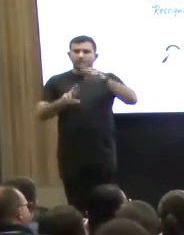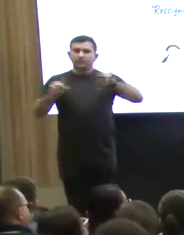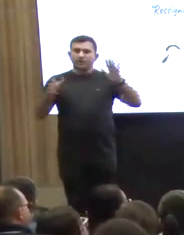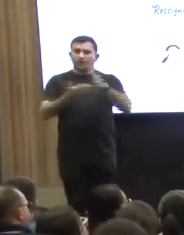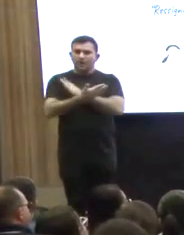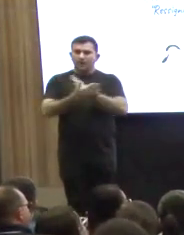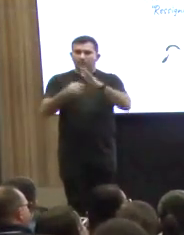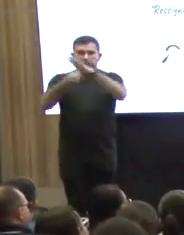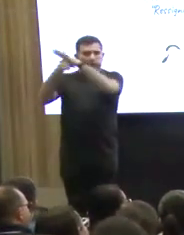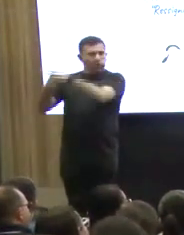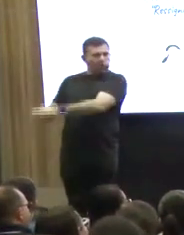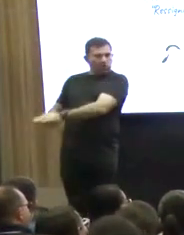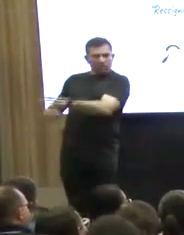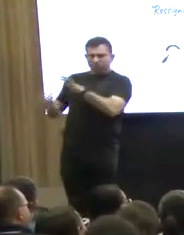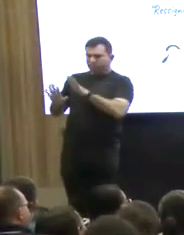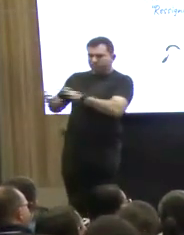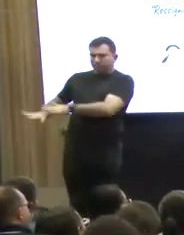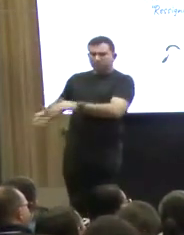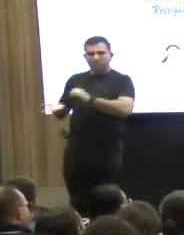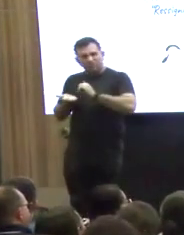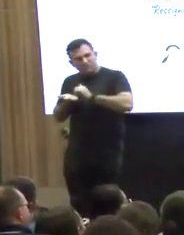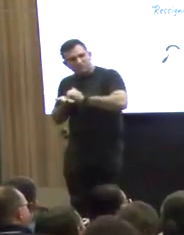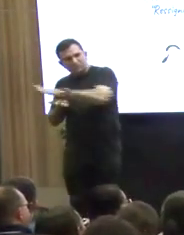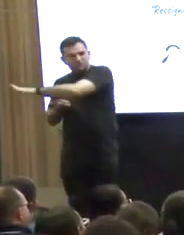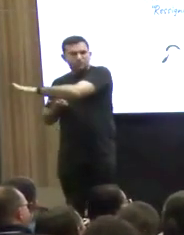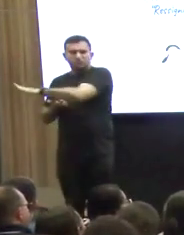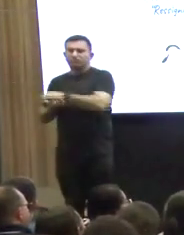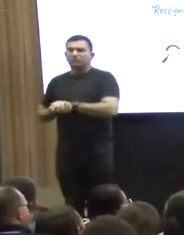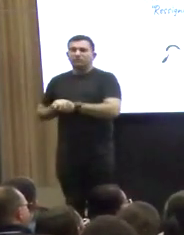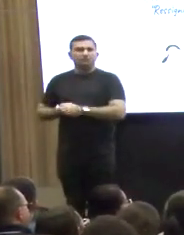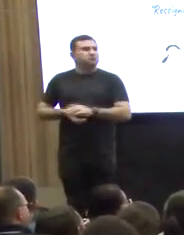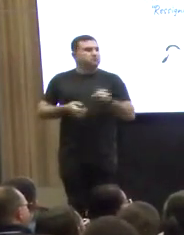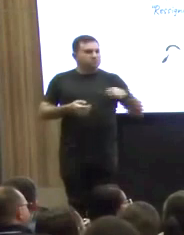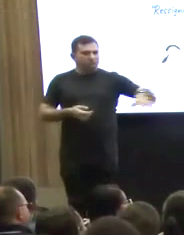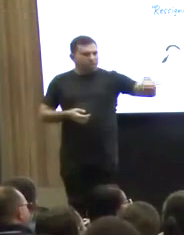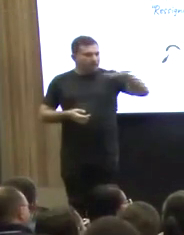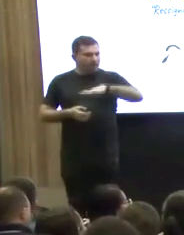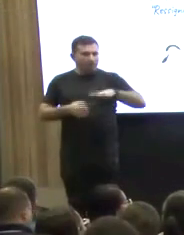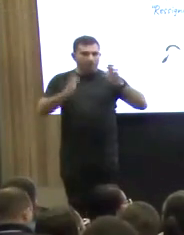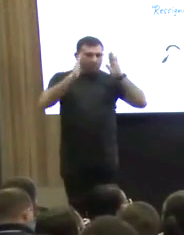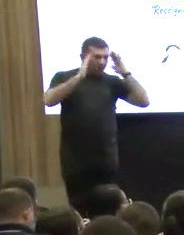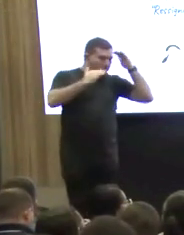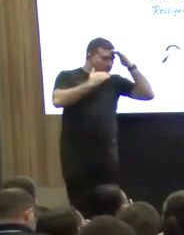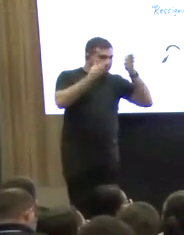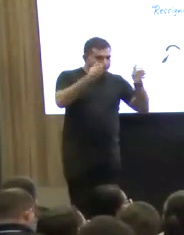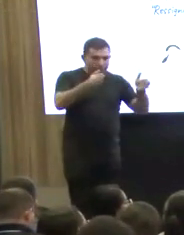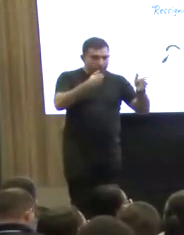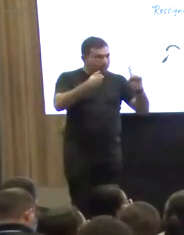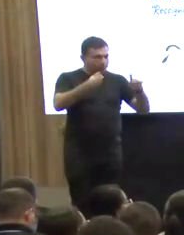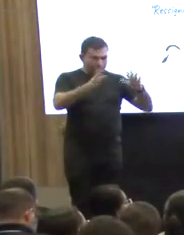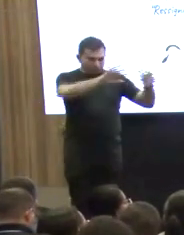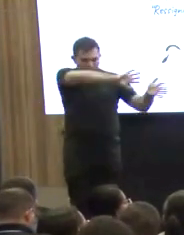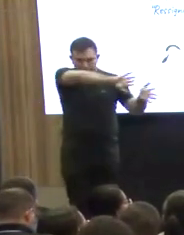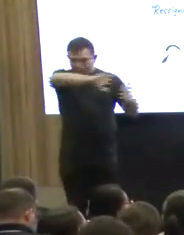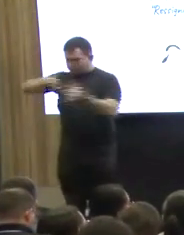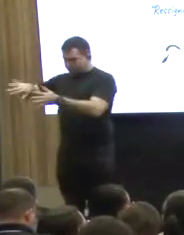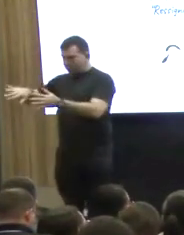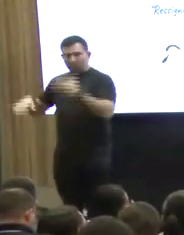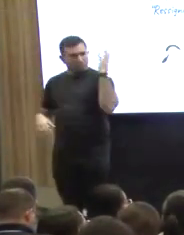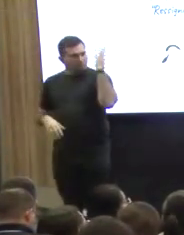subjugados, discriminados, excluídos, tirados do lugar de padrão, porque tem outros tipos de padrões de beleza,